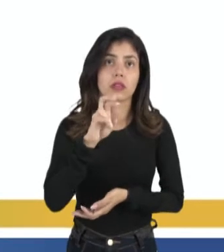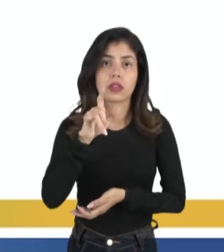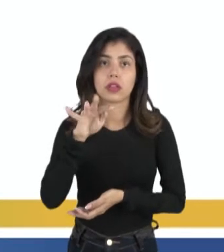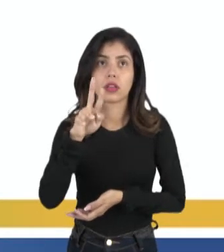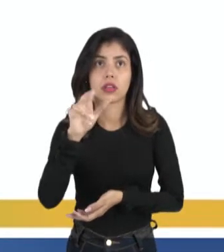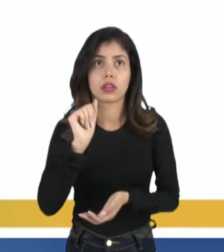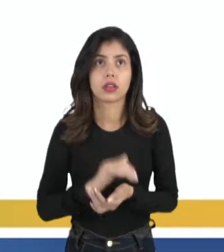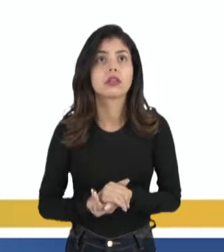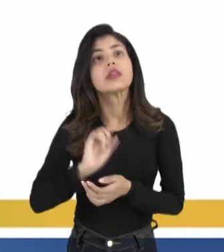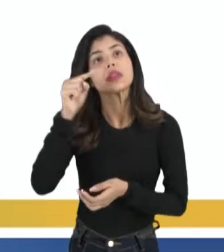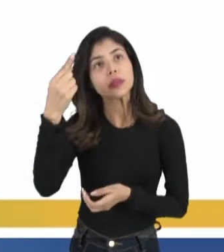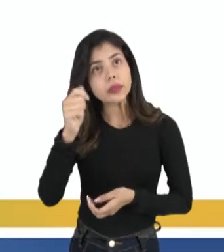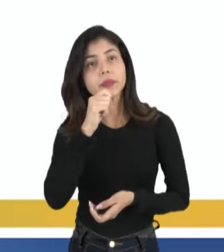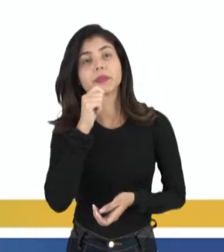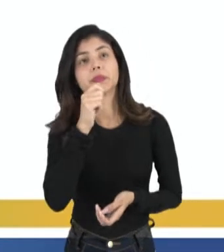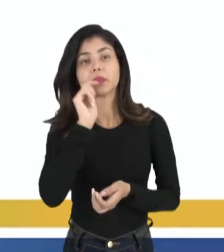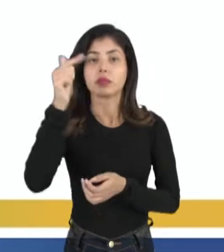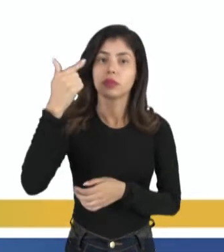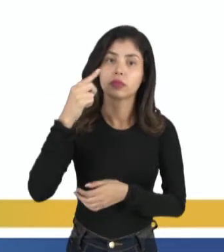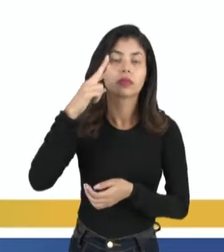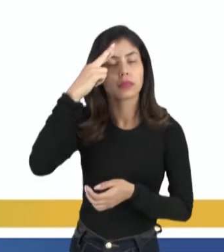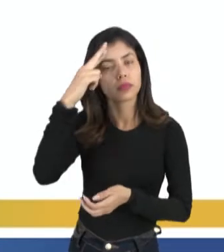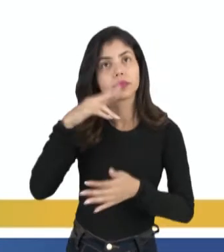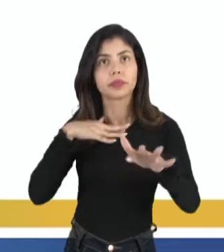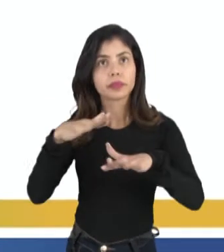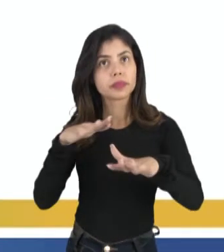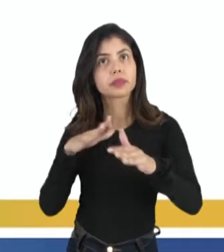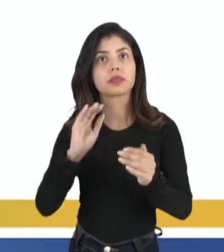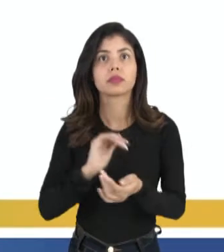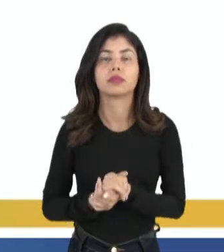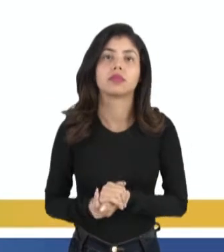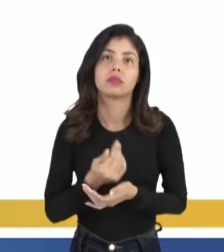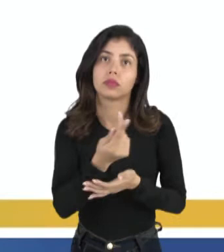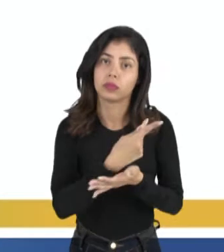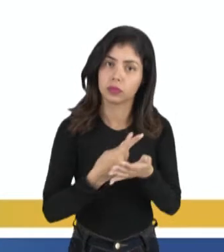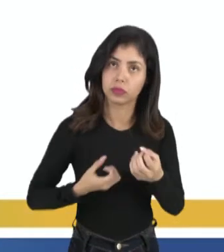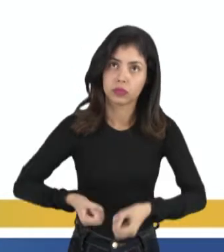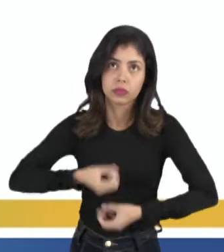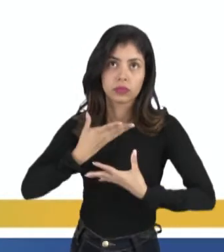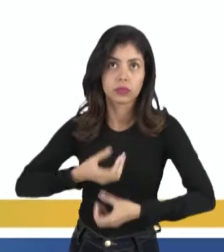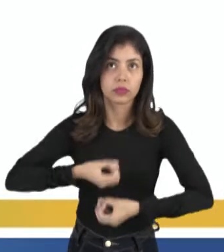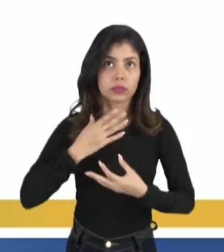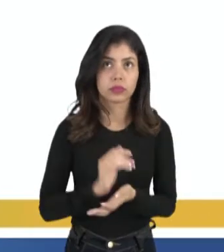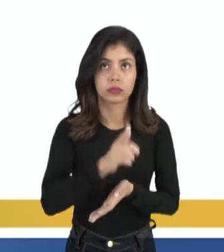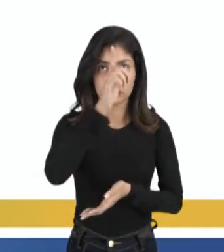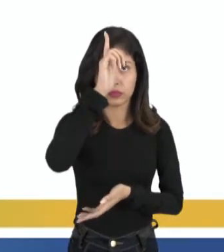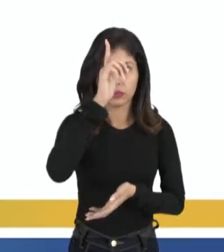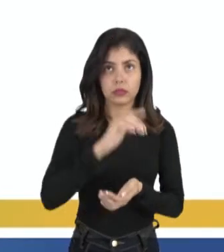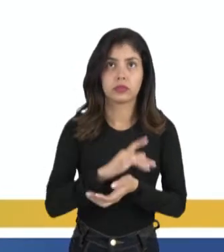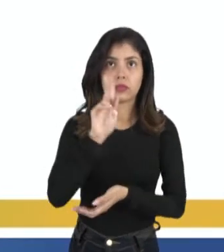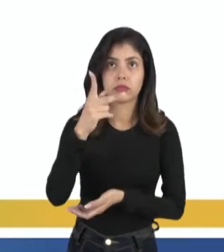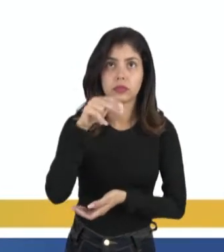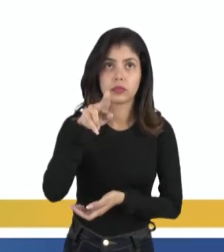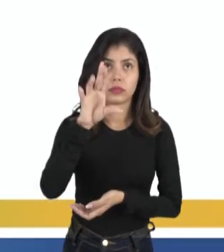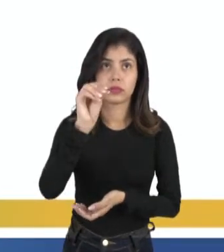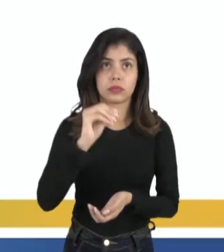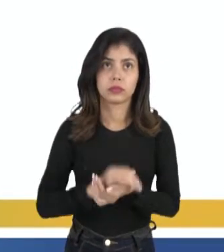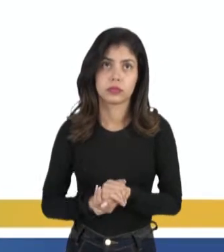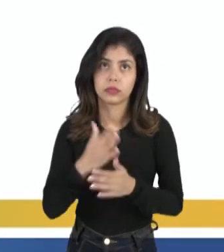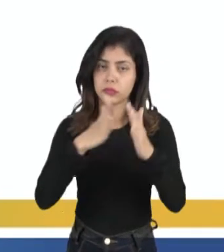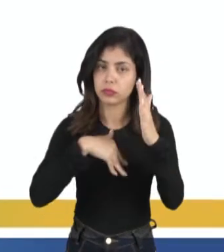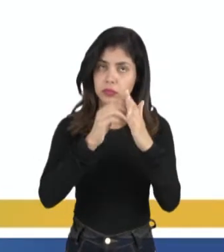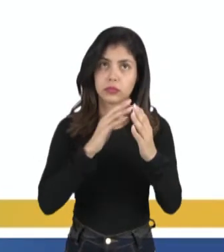surrealistas além dele outros líderes do movimento foram o poeta alemão o global